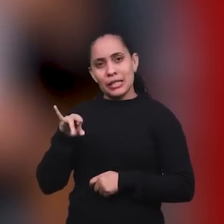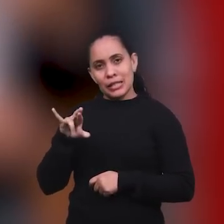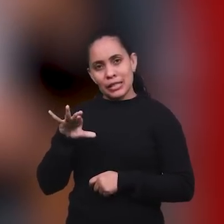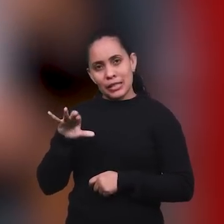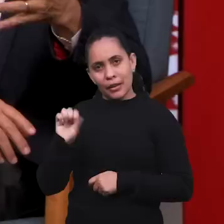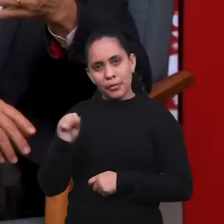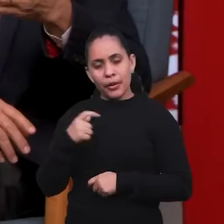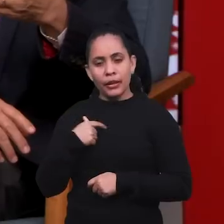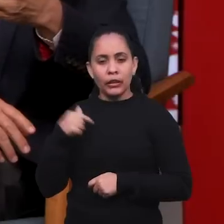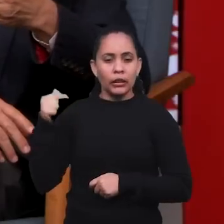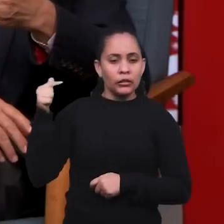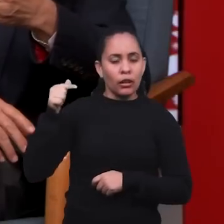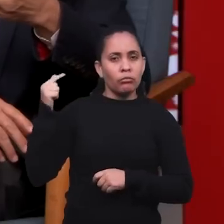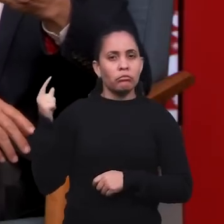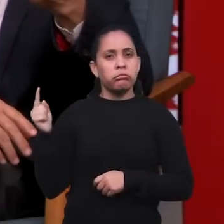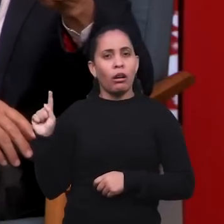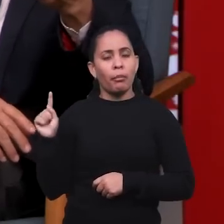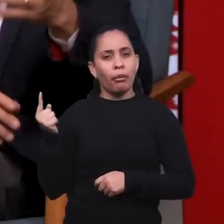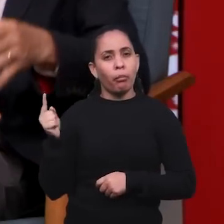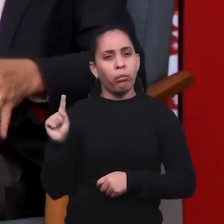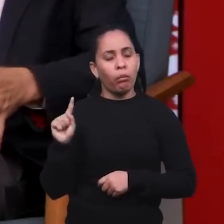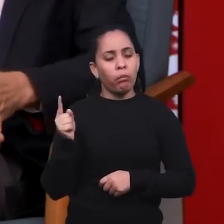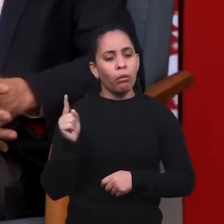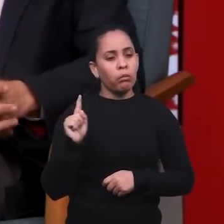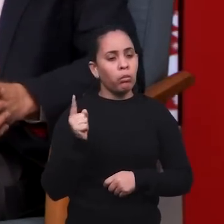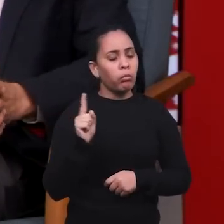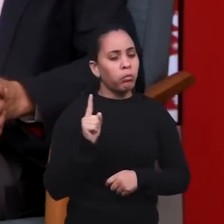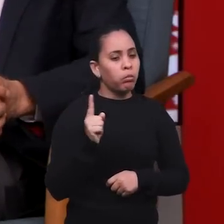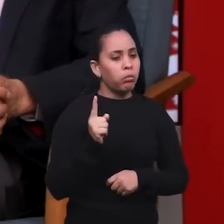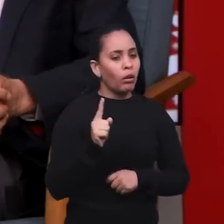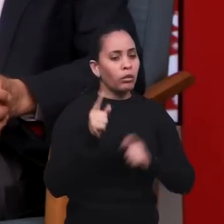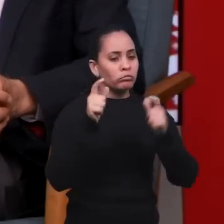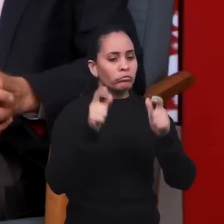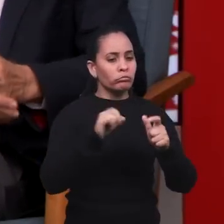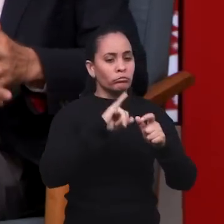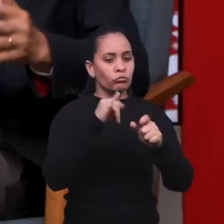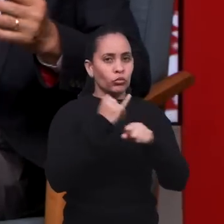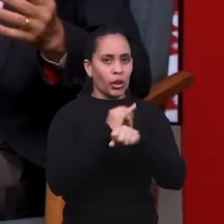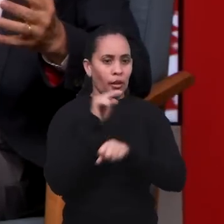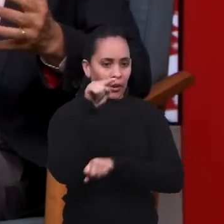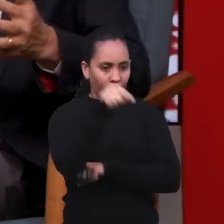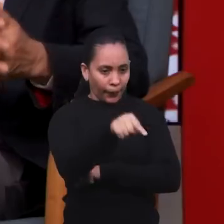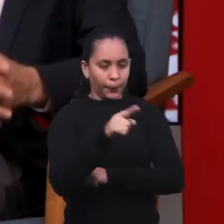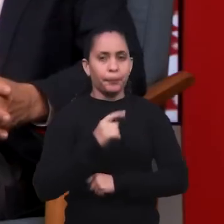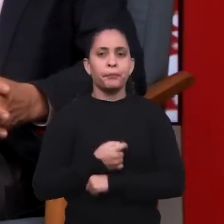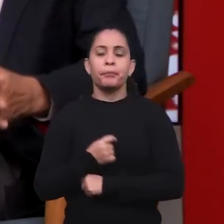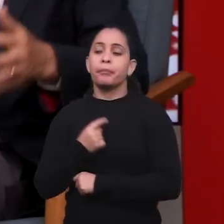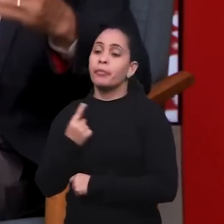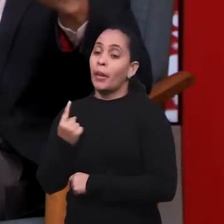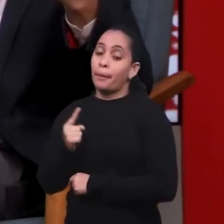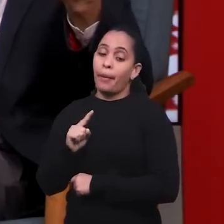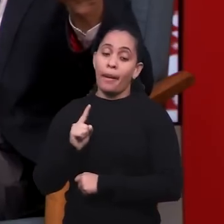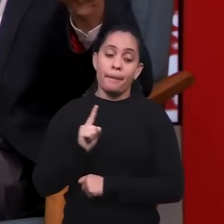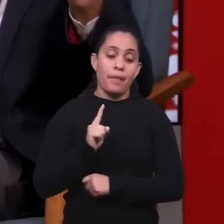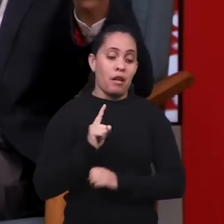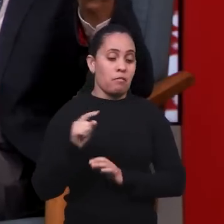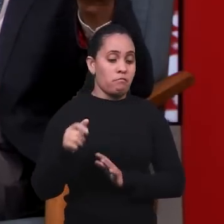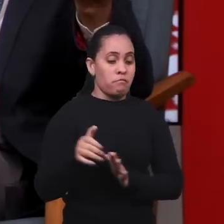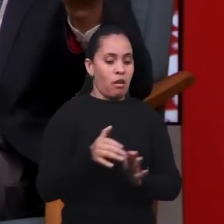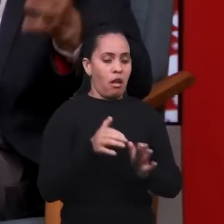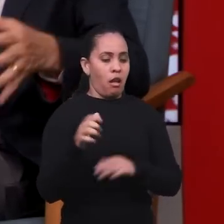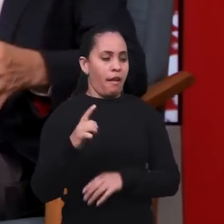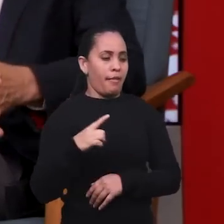passado por Galiléia, estava indo em direção a Jerusalém. Nesse trajeto, ele passa por